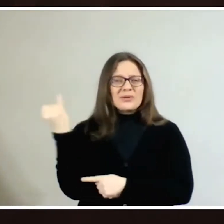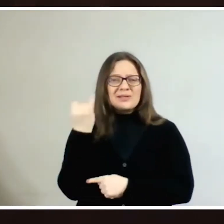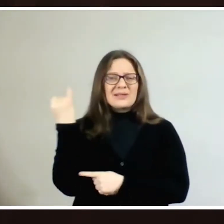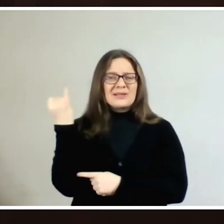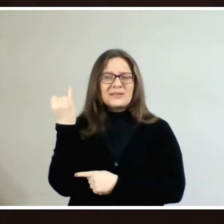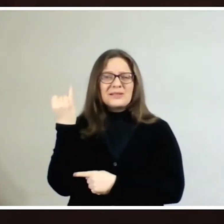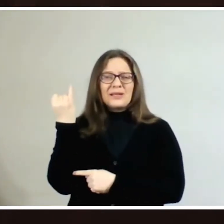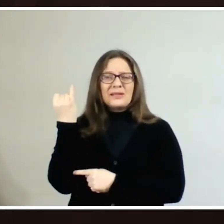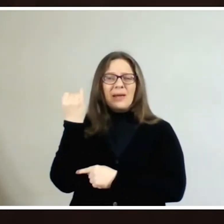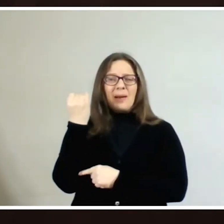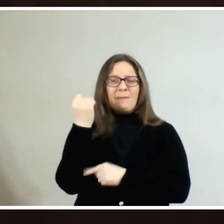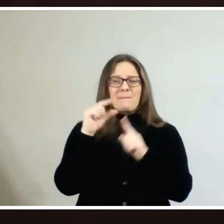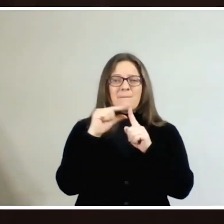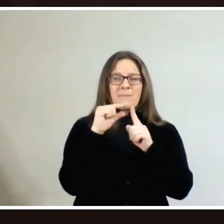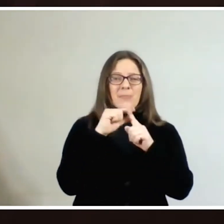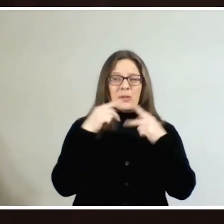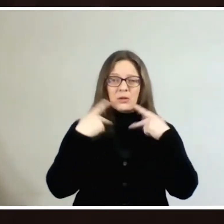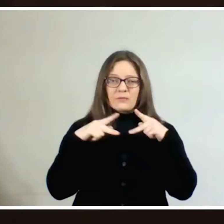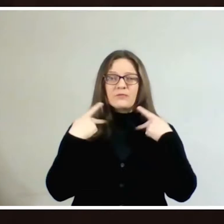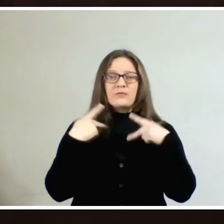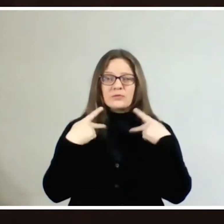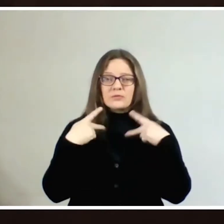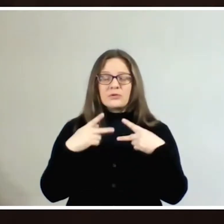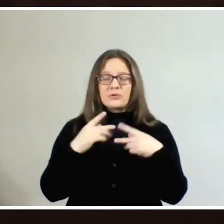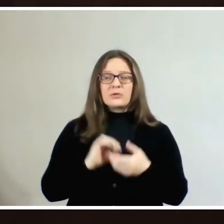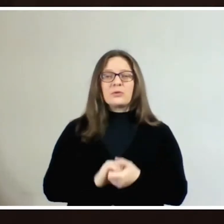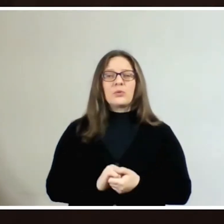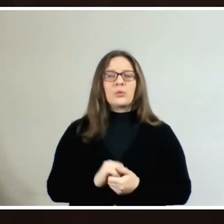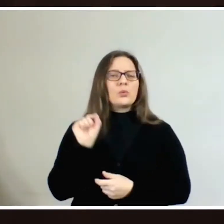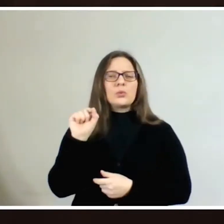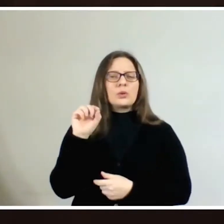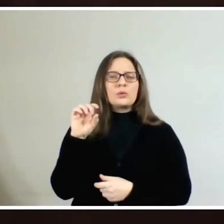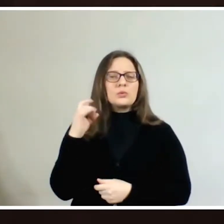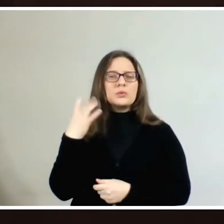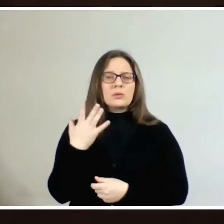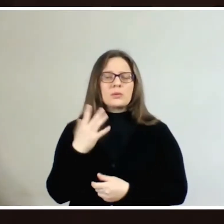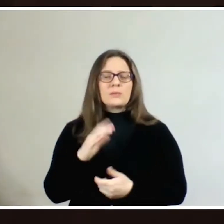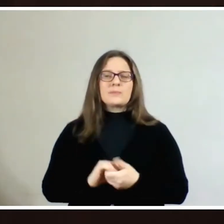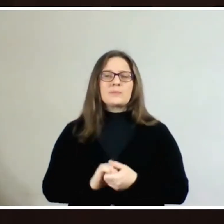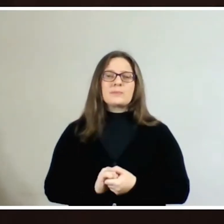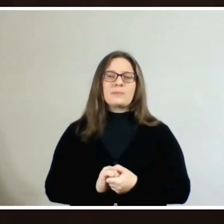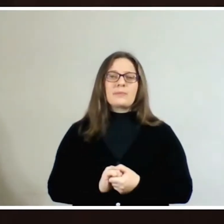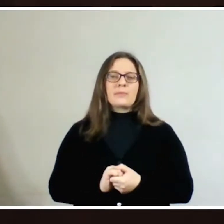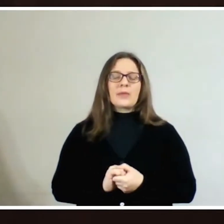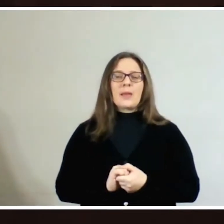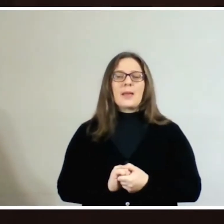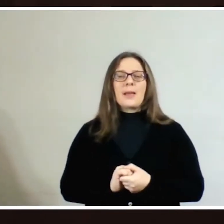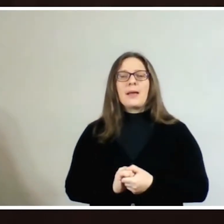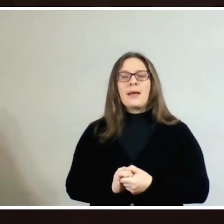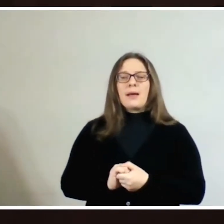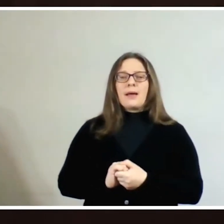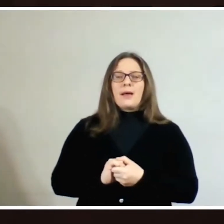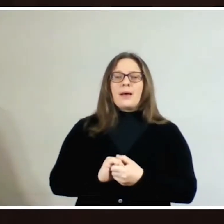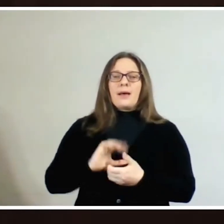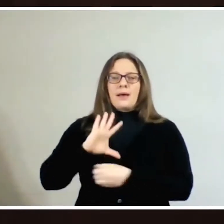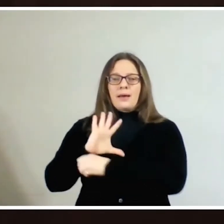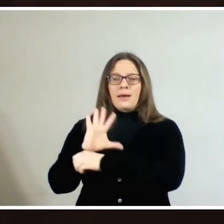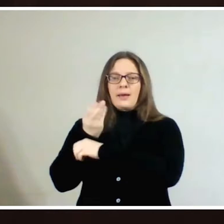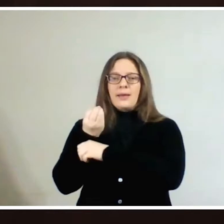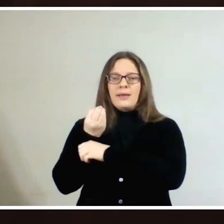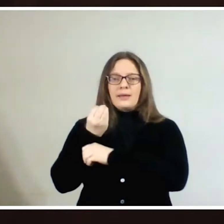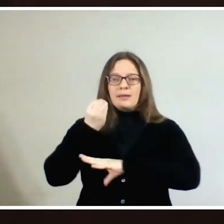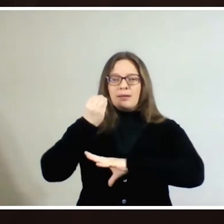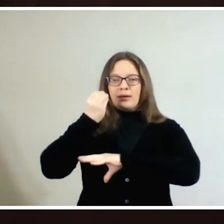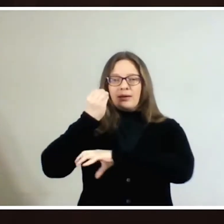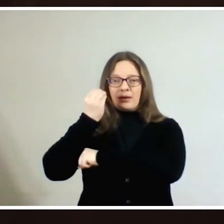profética, né? Bom, aí o que aconteceu? Mesmo a igreja em Éfeso, que tinha guardado, né,